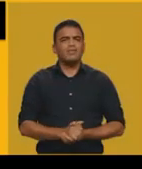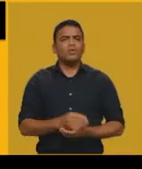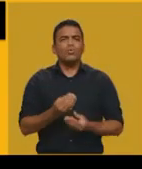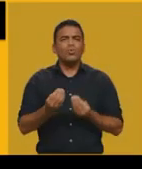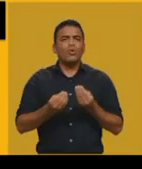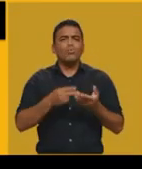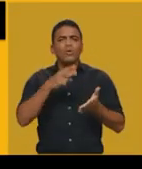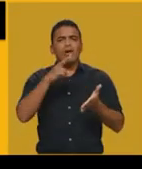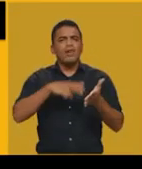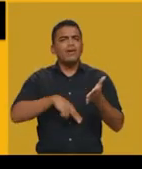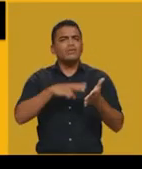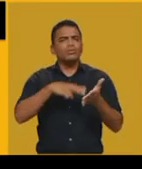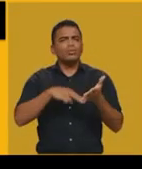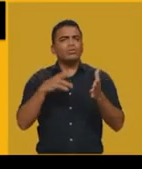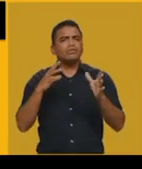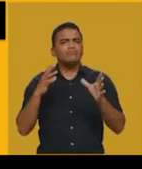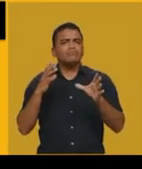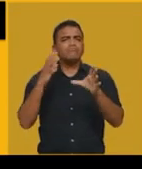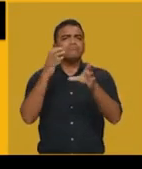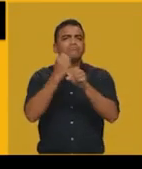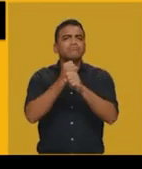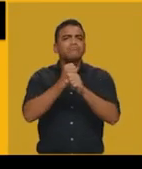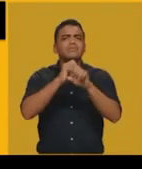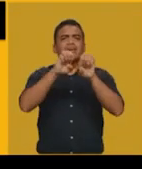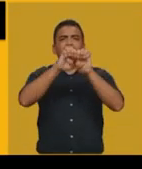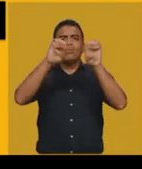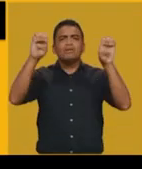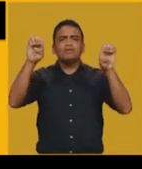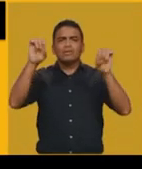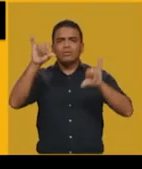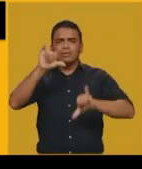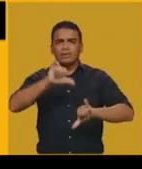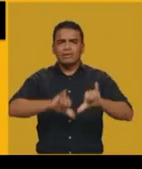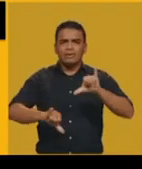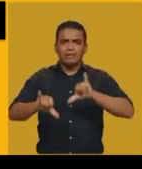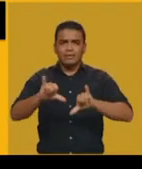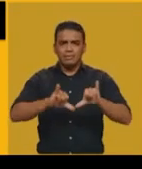a leitura dessa equação? Os reagentes enxofre e ferro